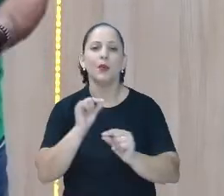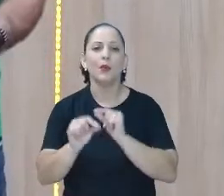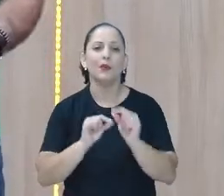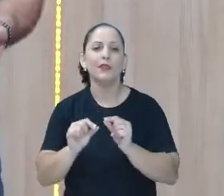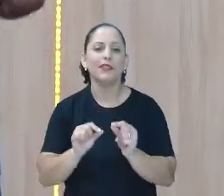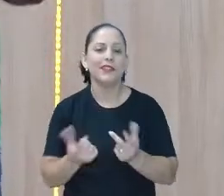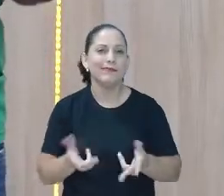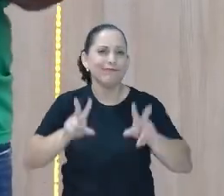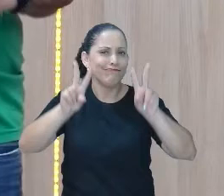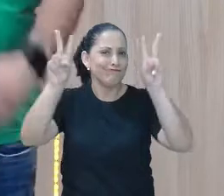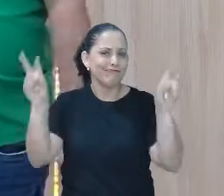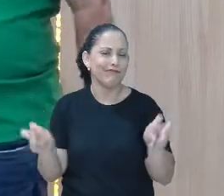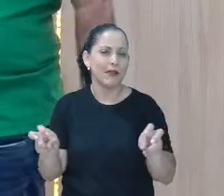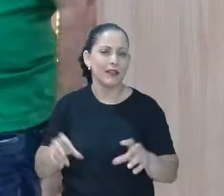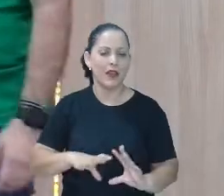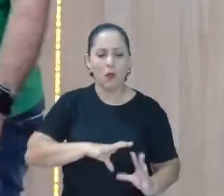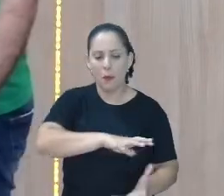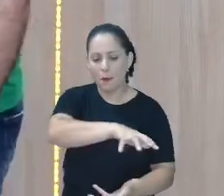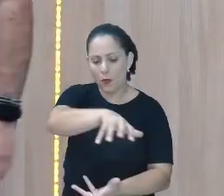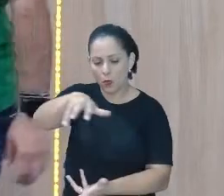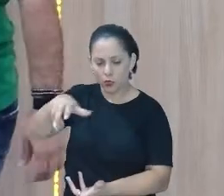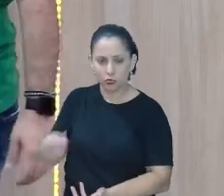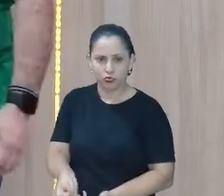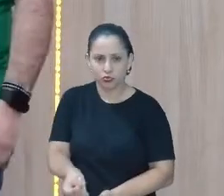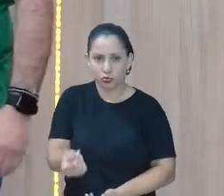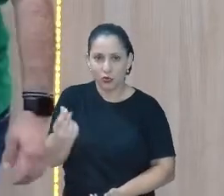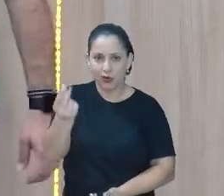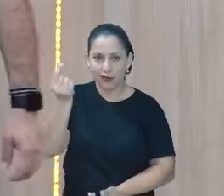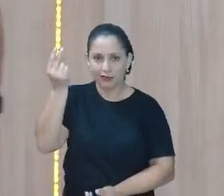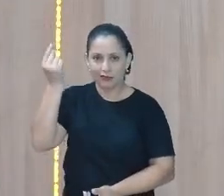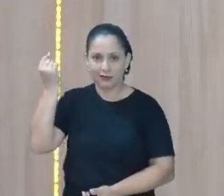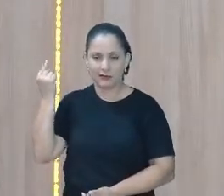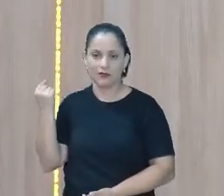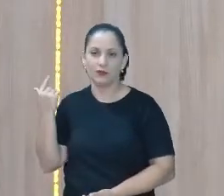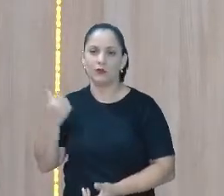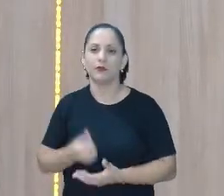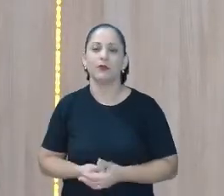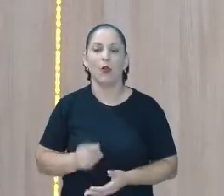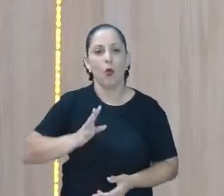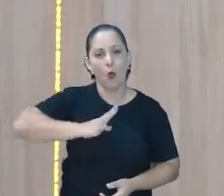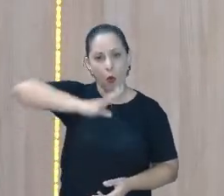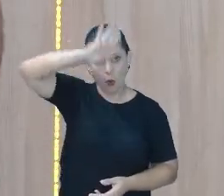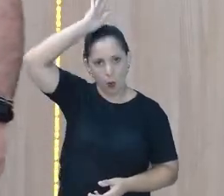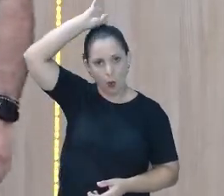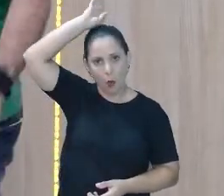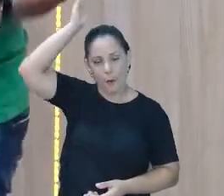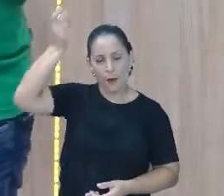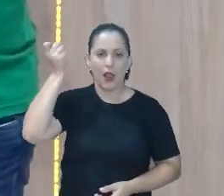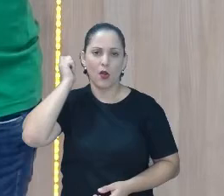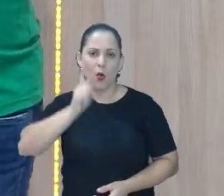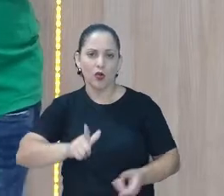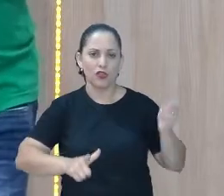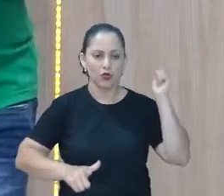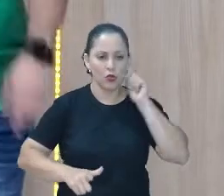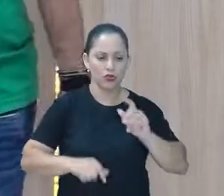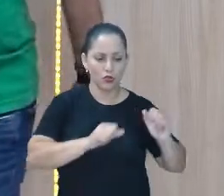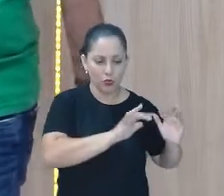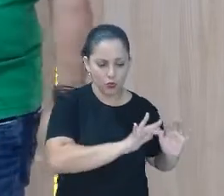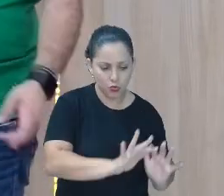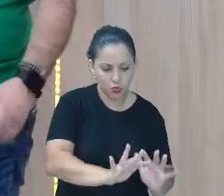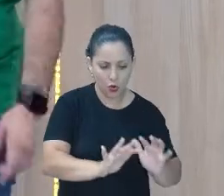velho mundo. Nesse sentido, Roma chegou a conquistar quase todo esse território. E um